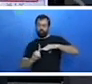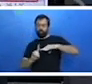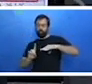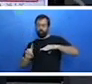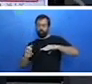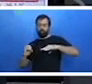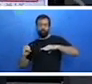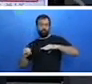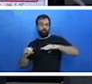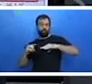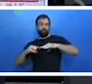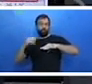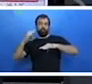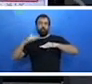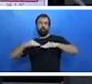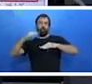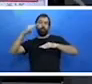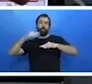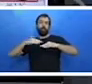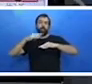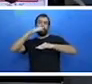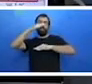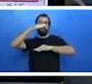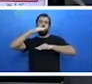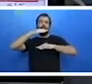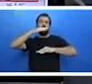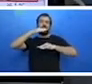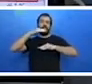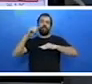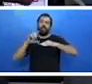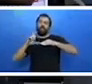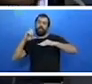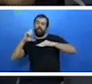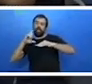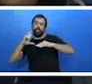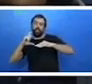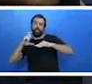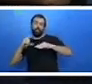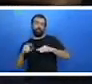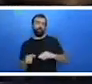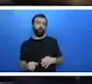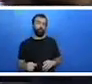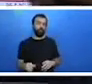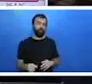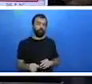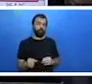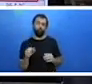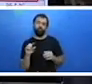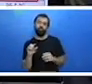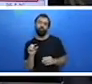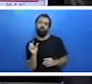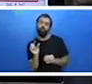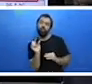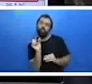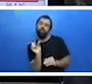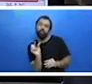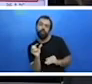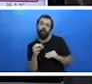com 40, mais um pouquinho, mas não chegou no 1 inteiro. Então, esse pouquinho é